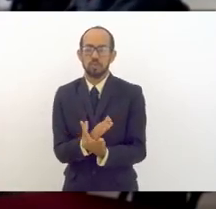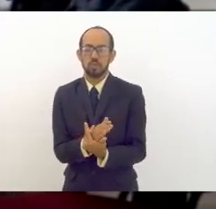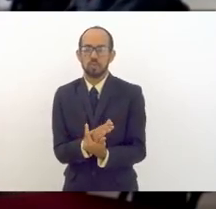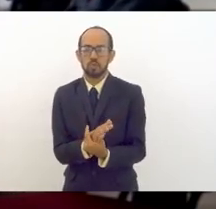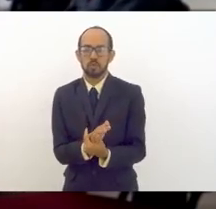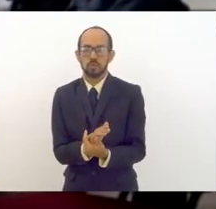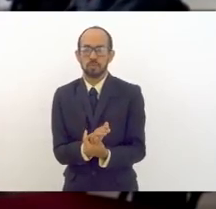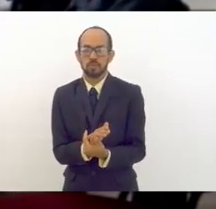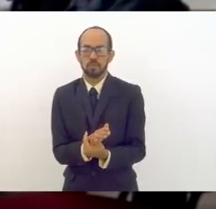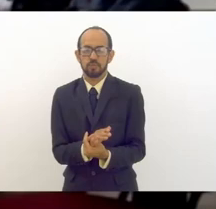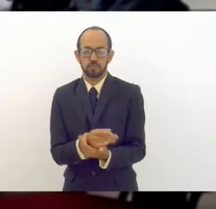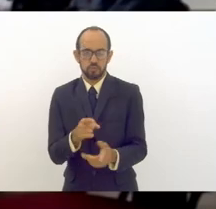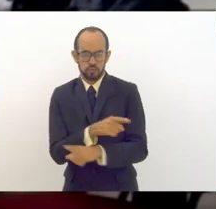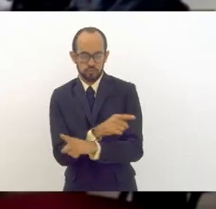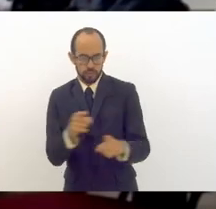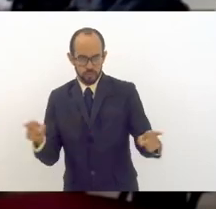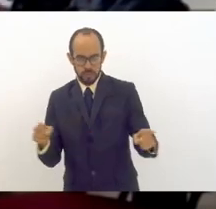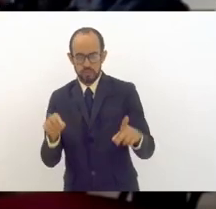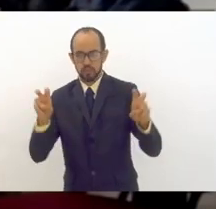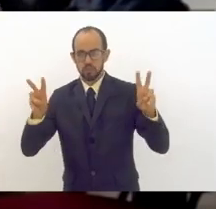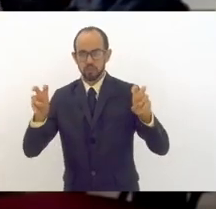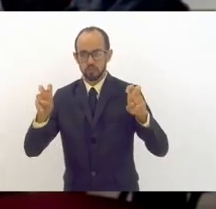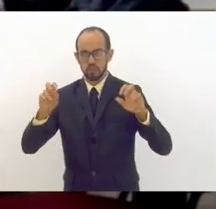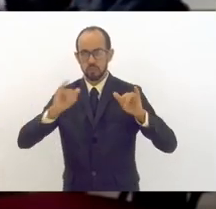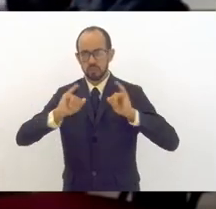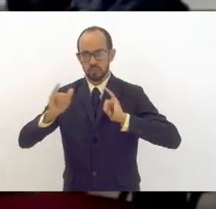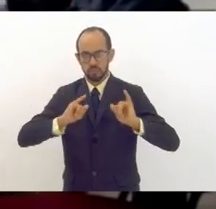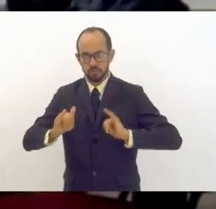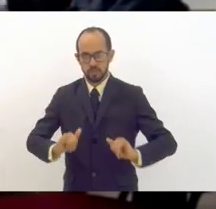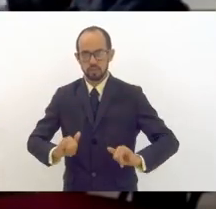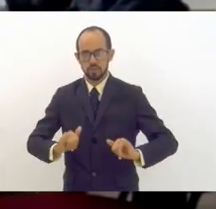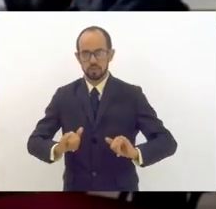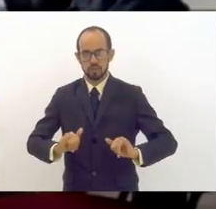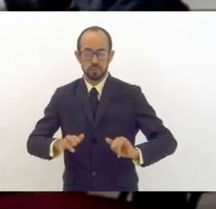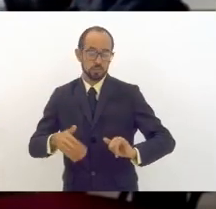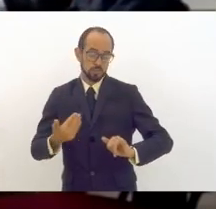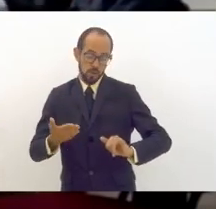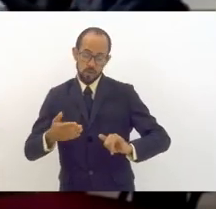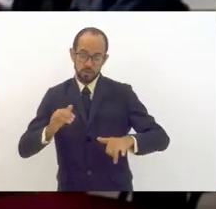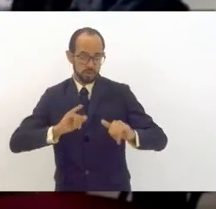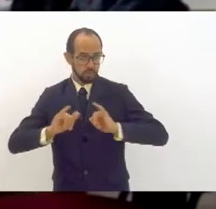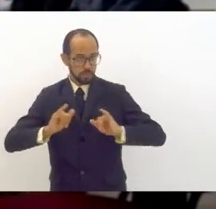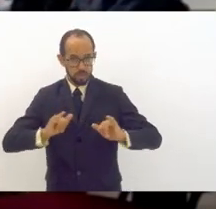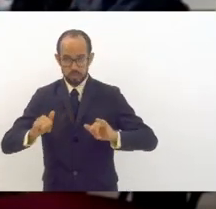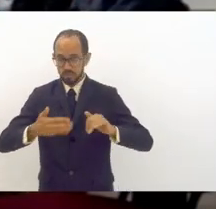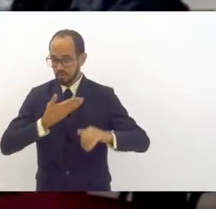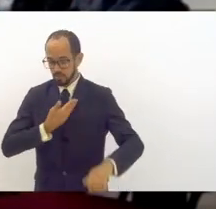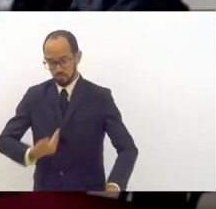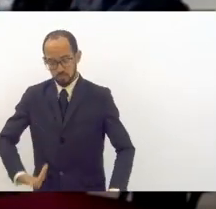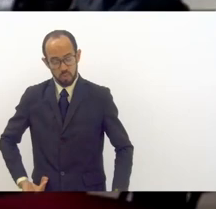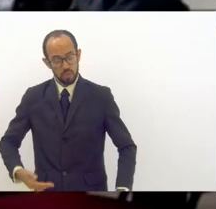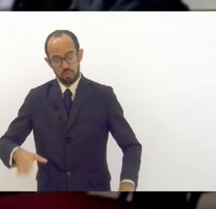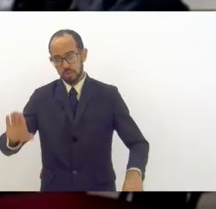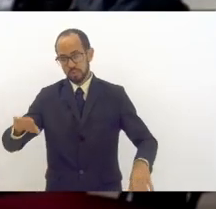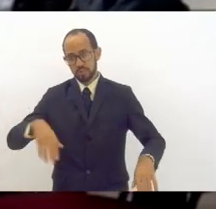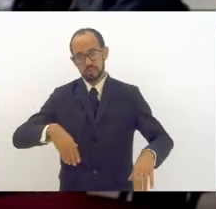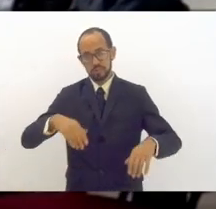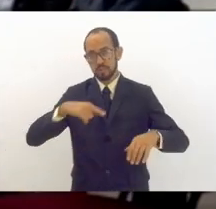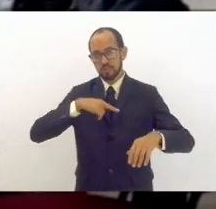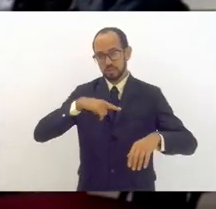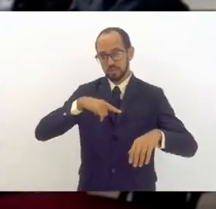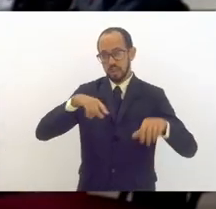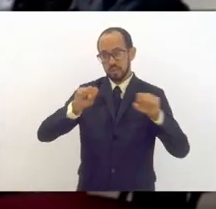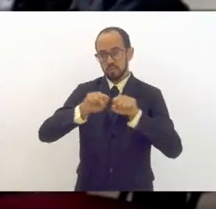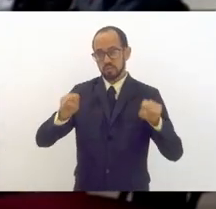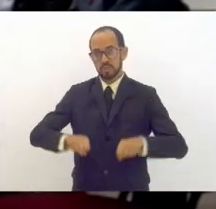alguns dos senhores com relação aos dados, né? Os dados, eles são públicos, estão disponibilizados na própria